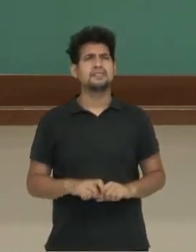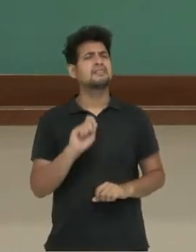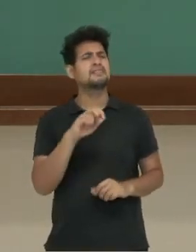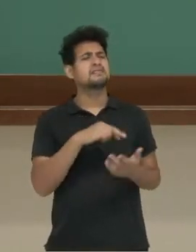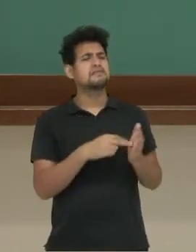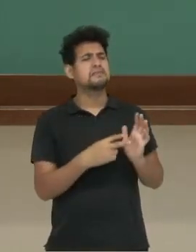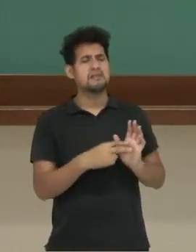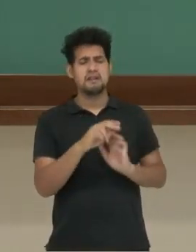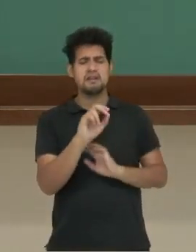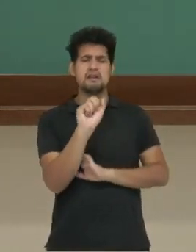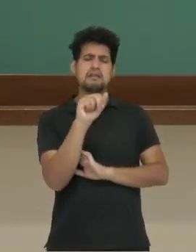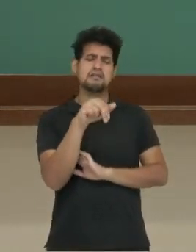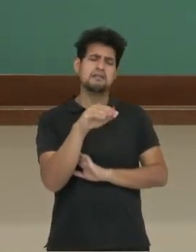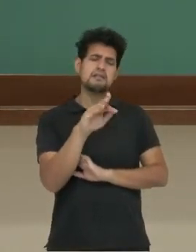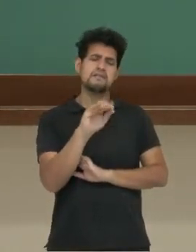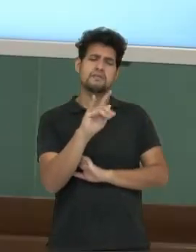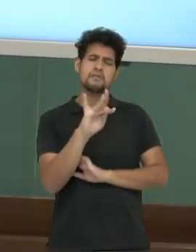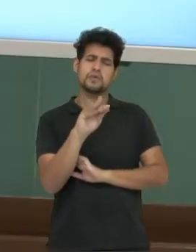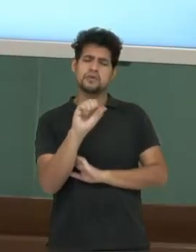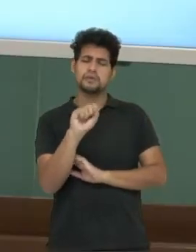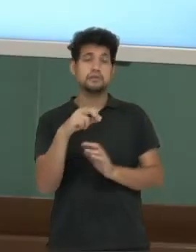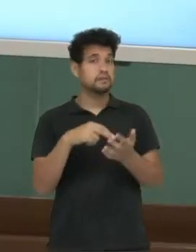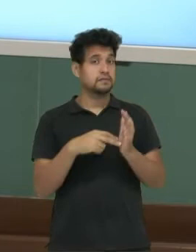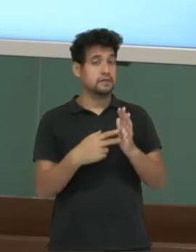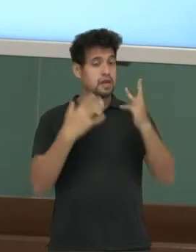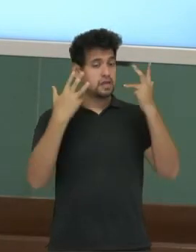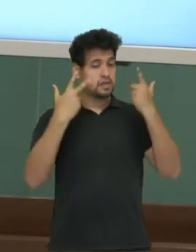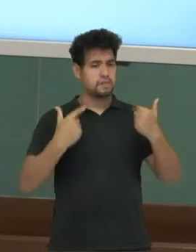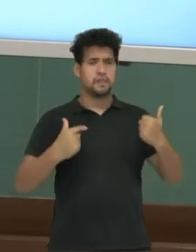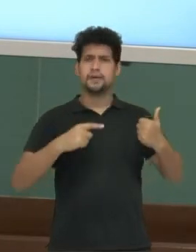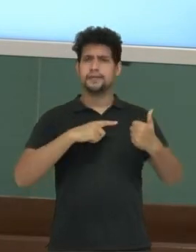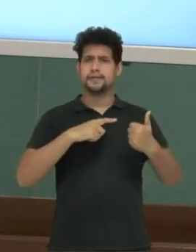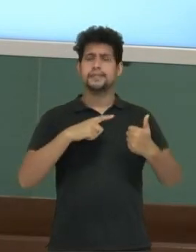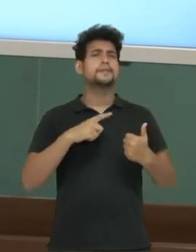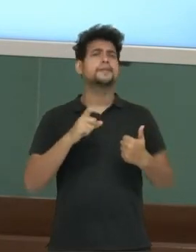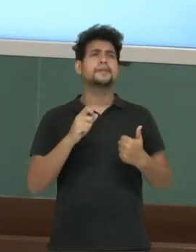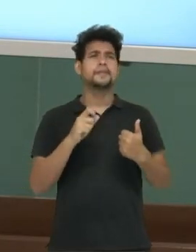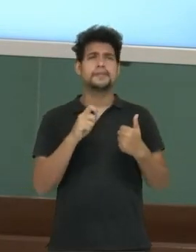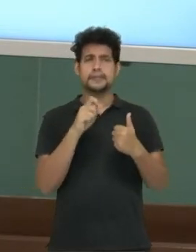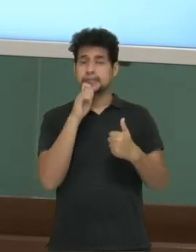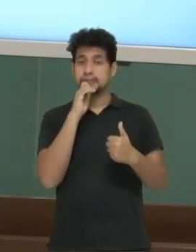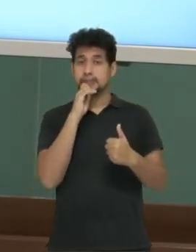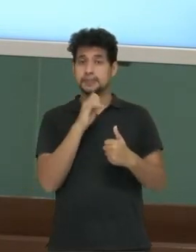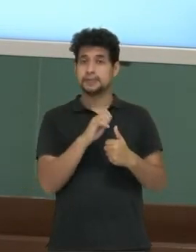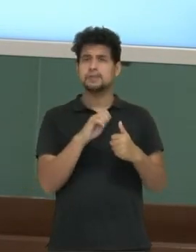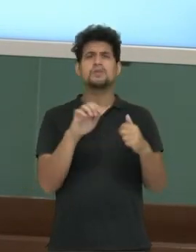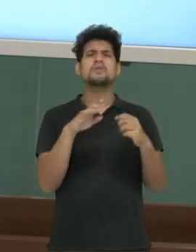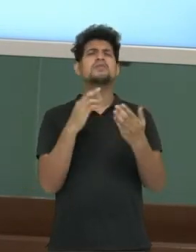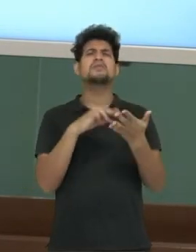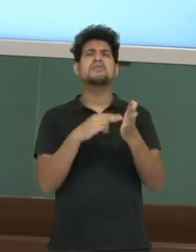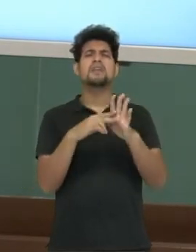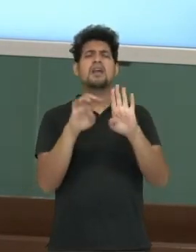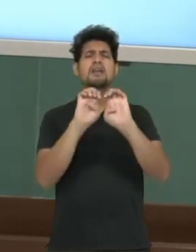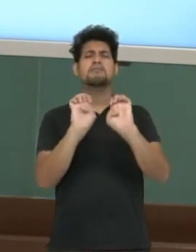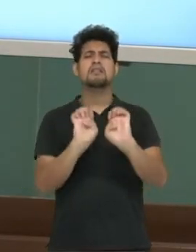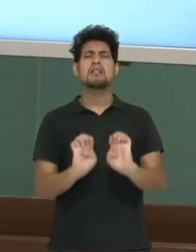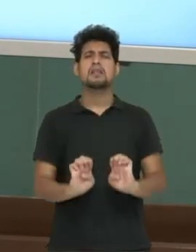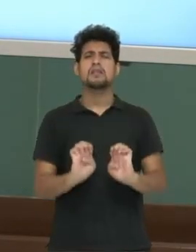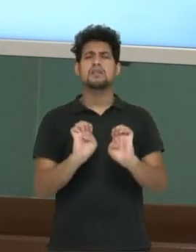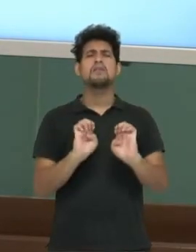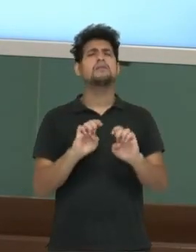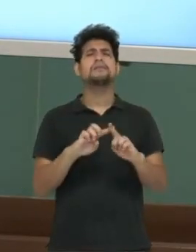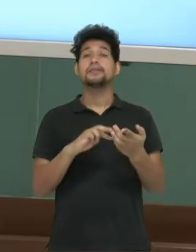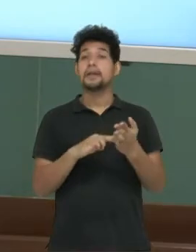anfíbios, Os anfíbios são aqueles animais que vão ter aquele esqueleto apendicular, O que é esse esqueleto apendicular?